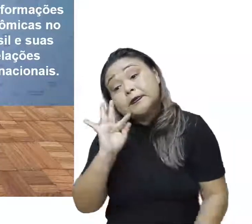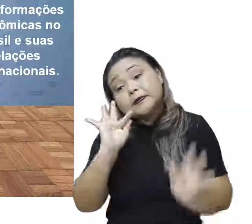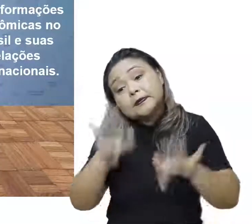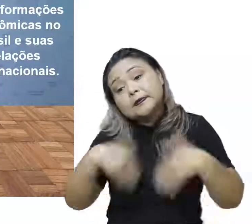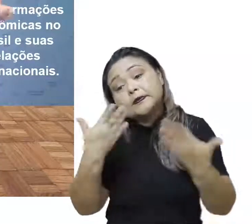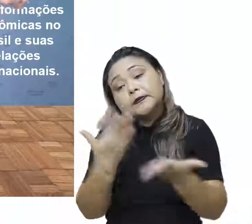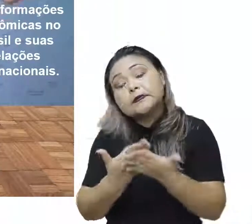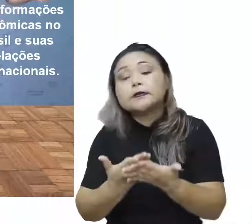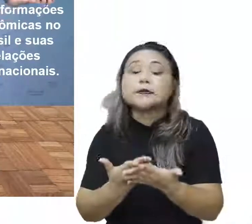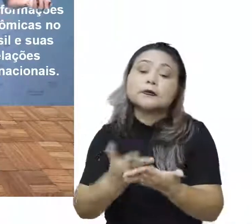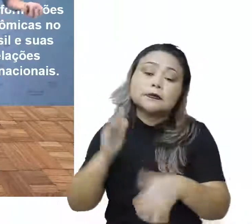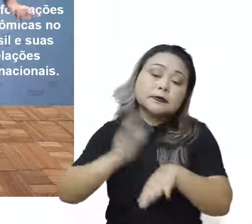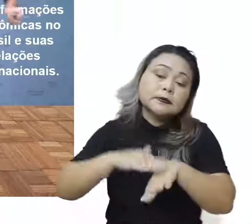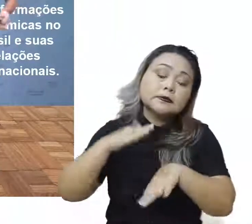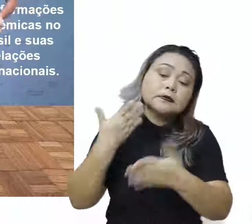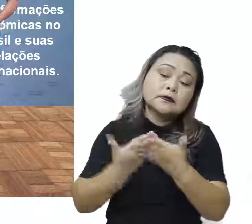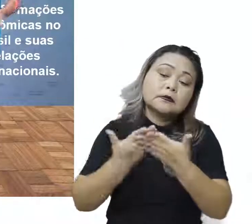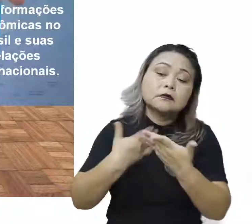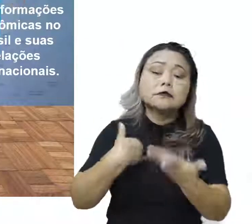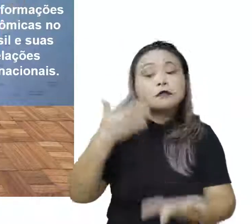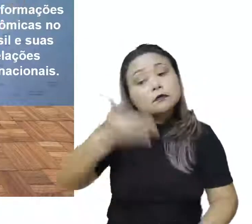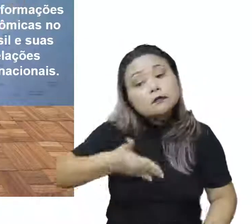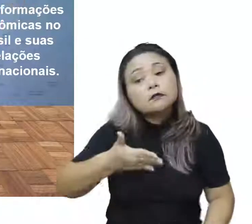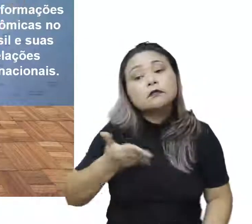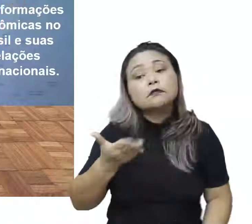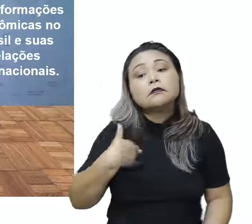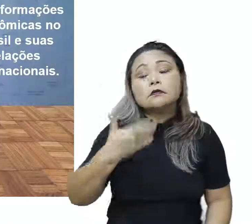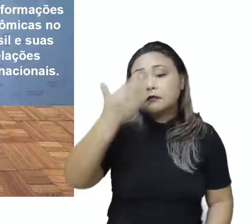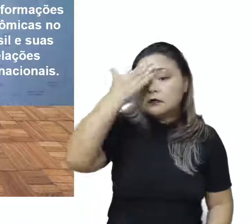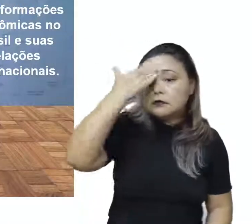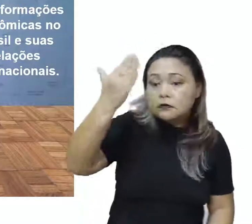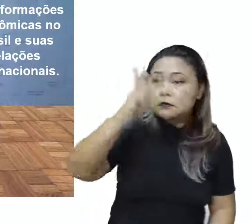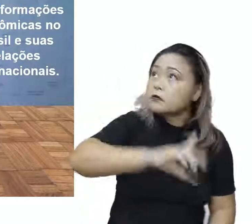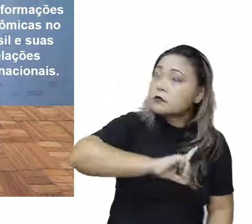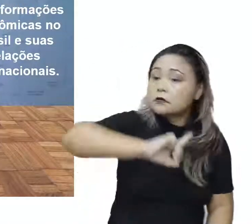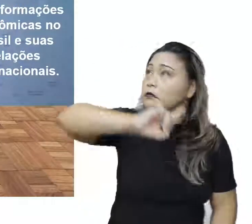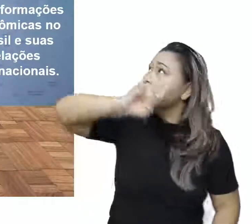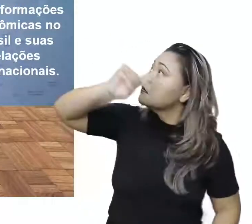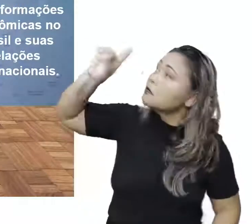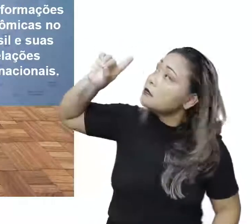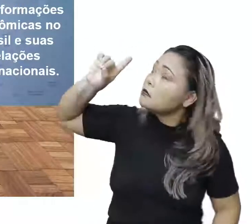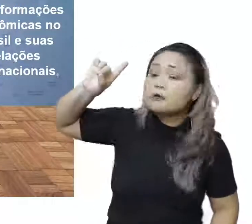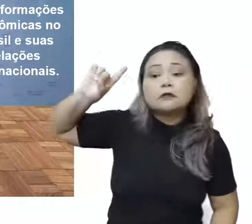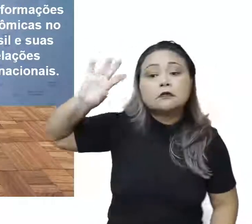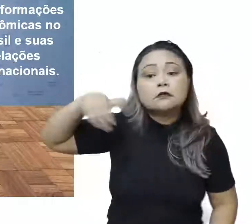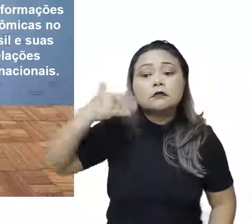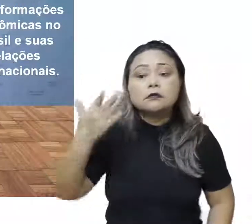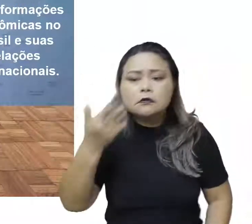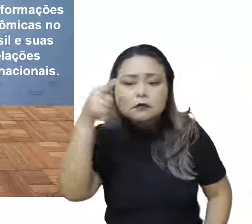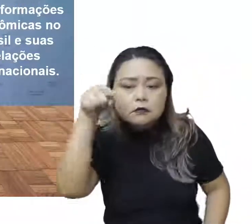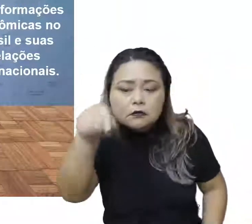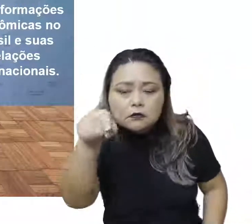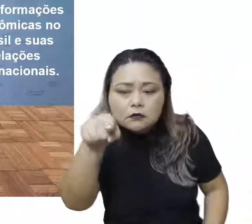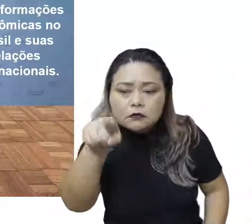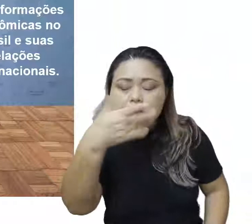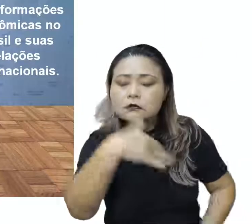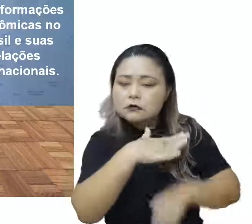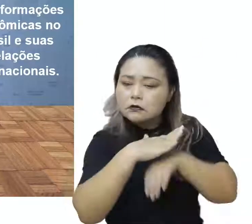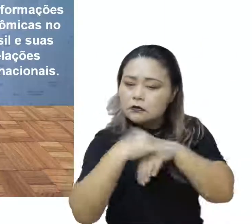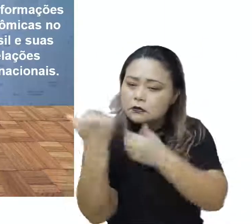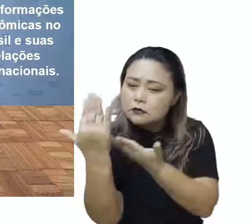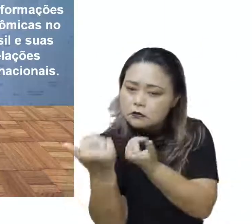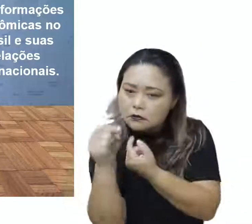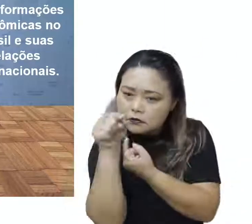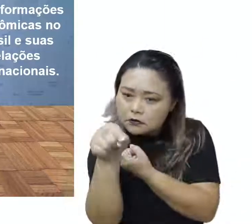mais uma aula. E claro que eu venho aqui agradecer ao grande Criador do Universo e a vocês, meus queridos